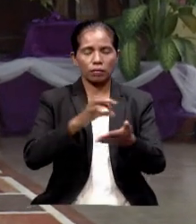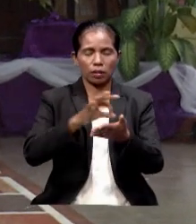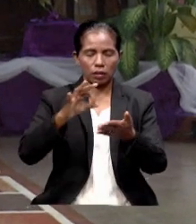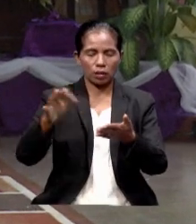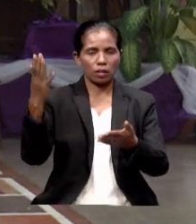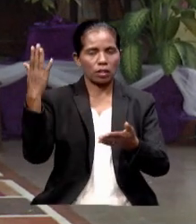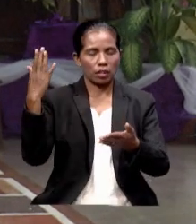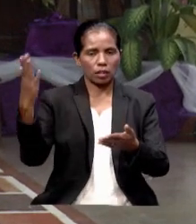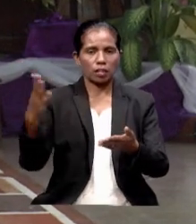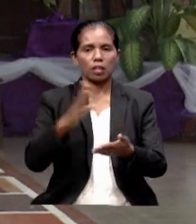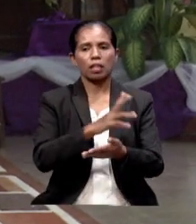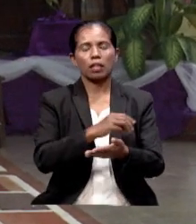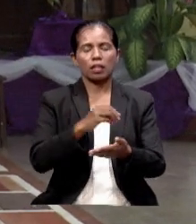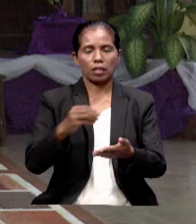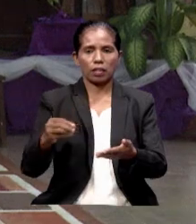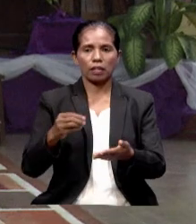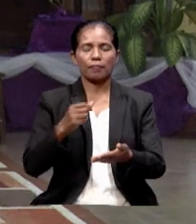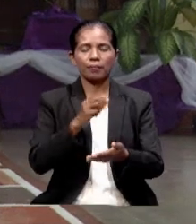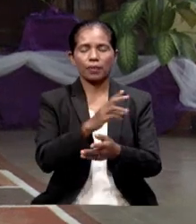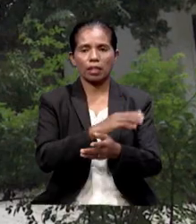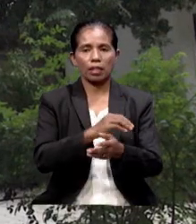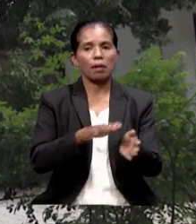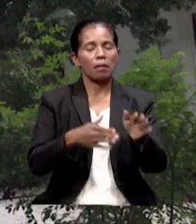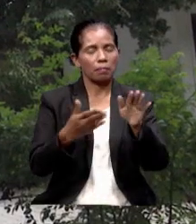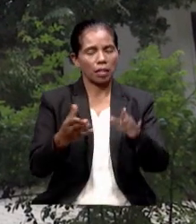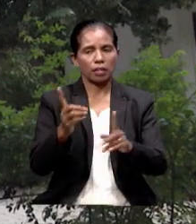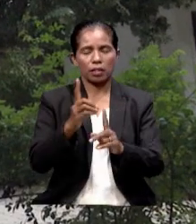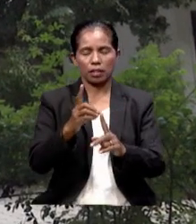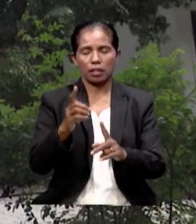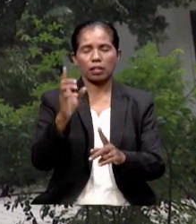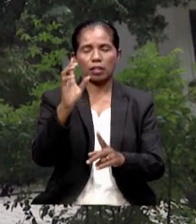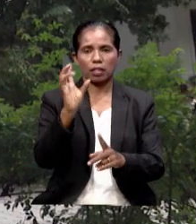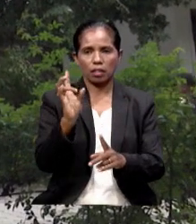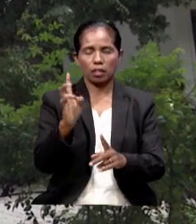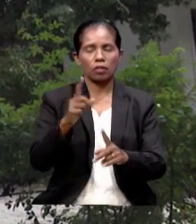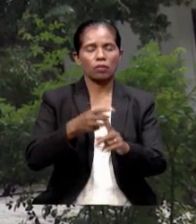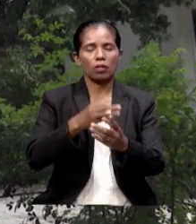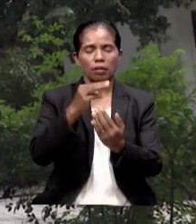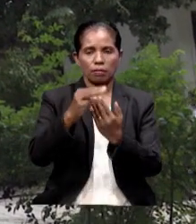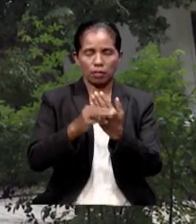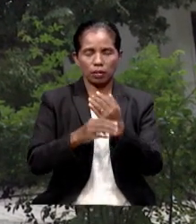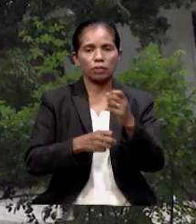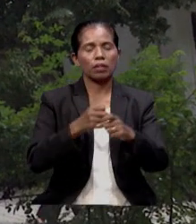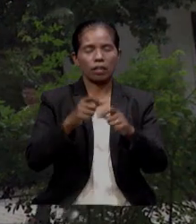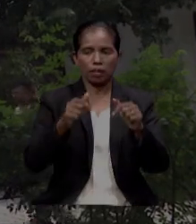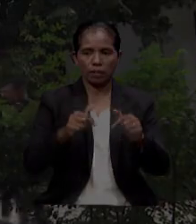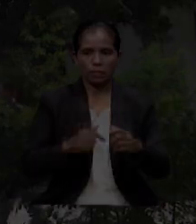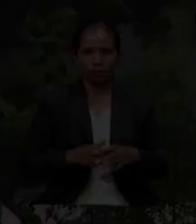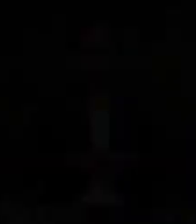menor Nossa Senhora de Fátima no hakutu is e a loran hitu fulan marsu tinanem. Equipa cobertura, GMN.